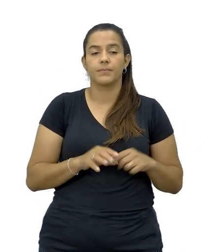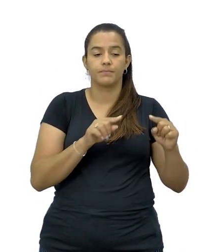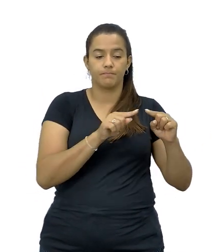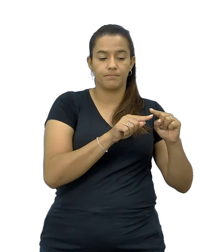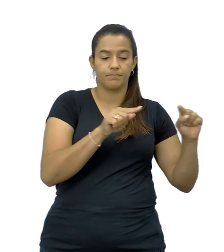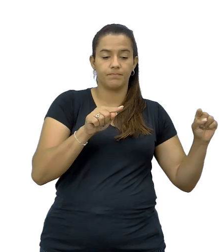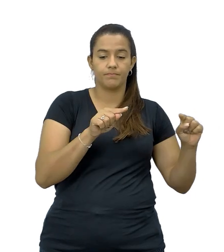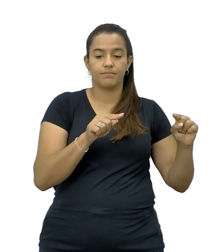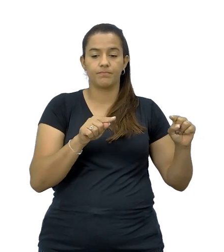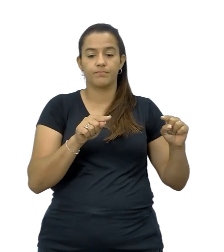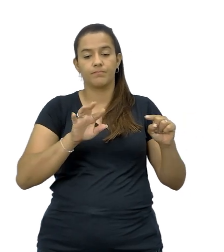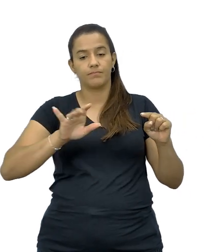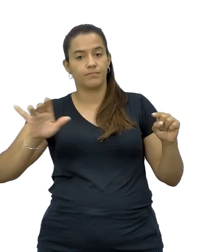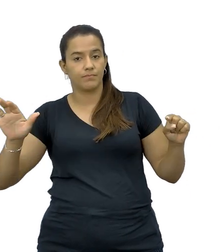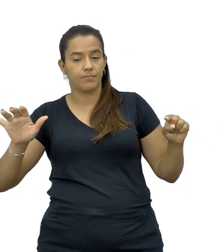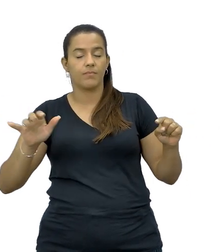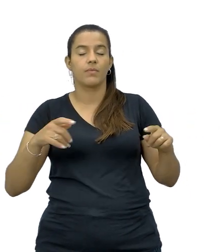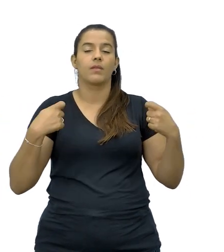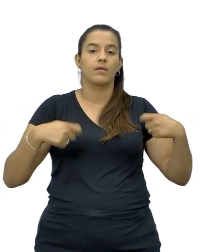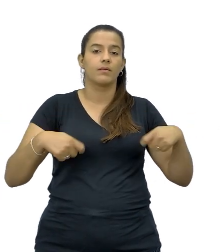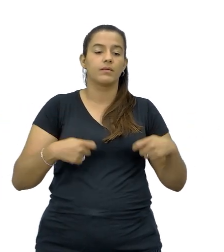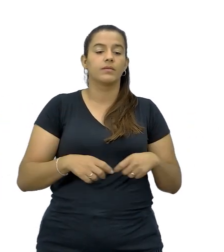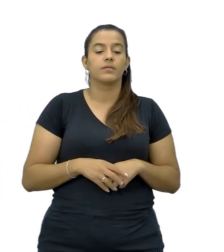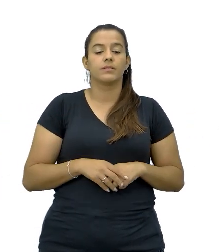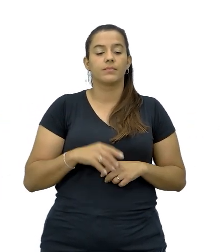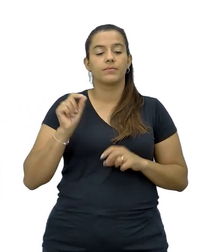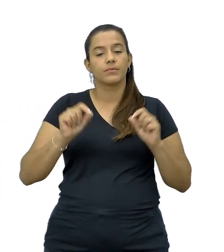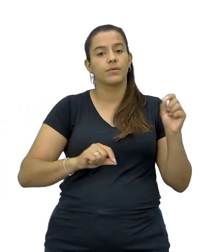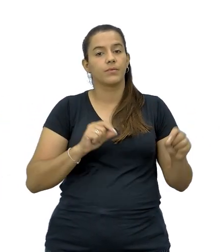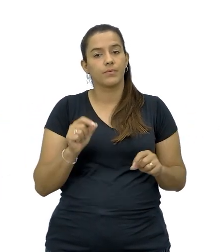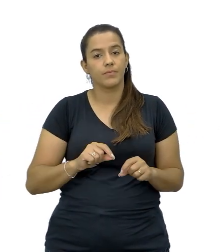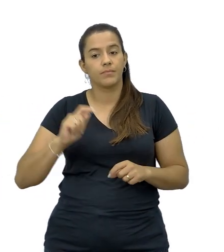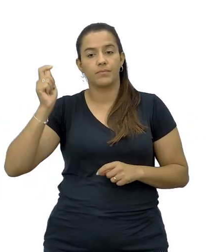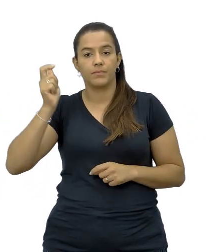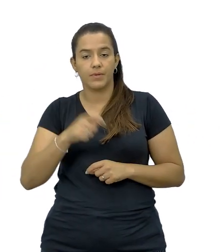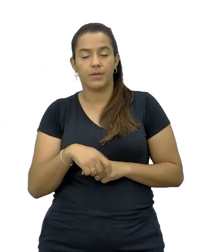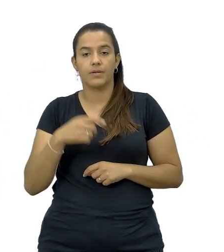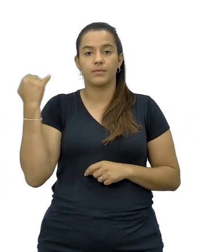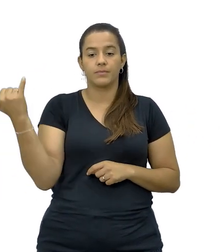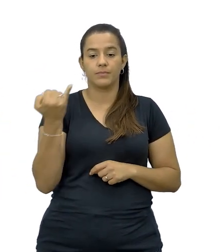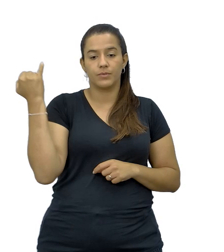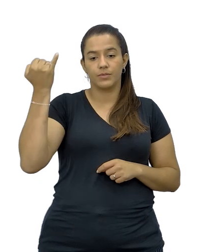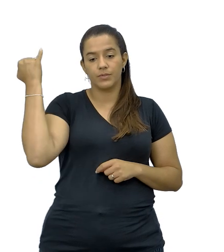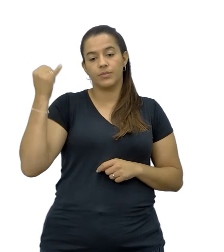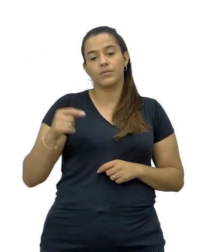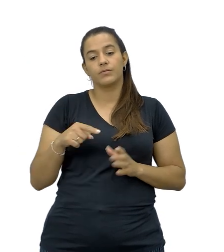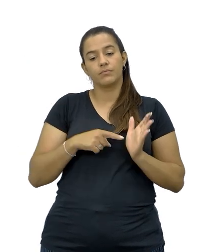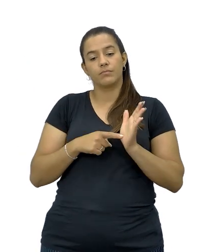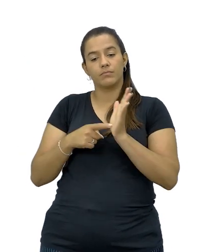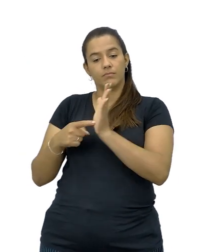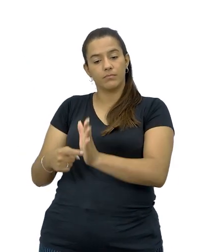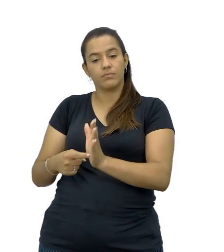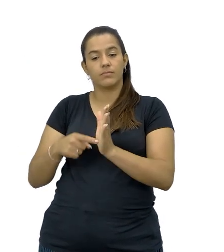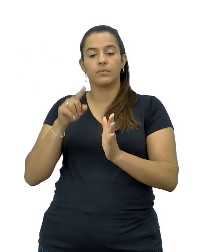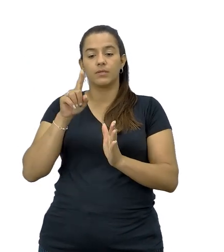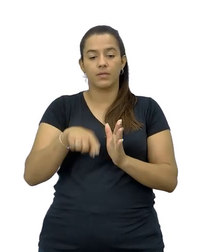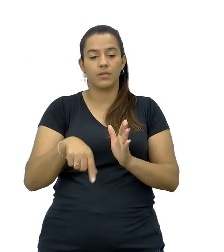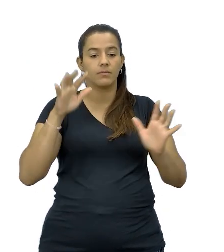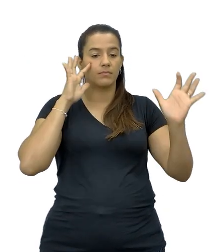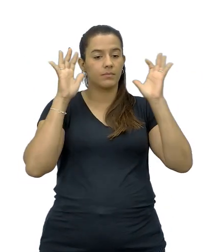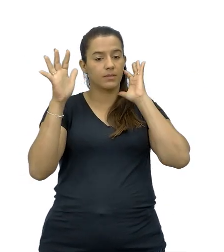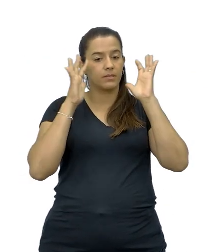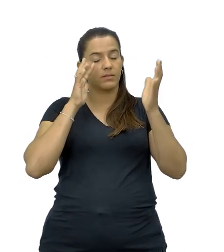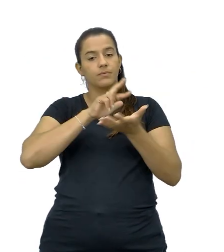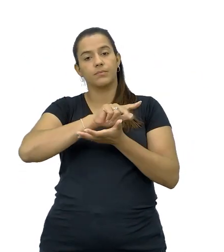falamos na pontuação, quando tratamos de pontuação. Então, isso também é importante trazer aí essa forma. E aí, pensando nas